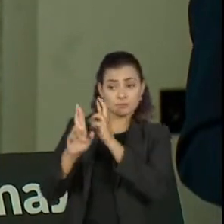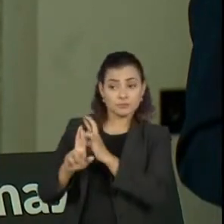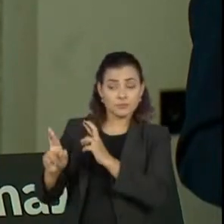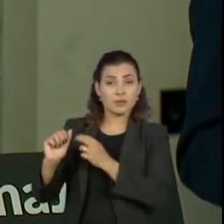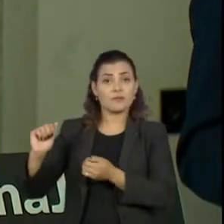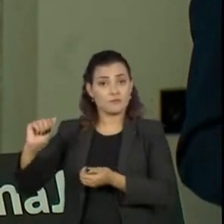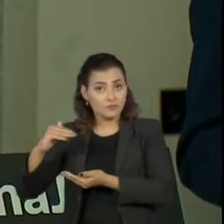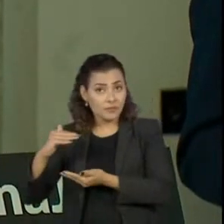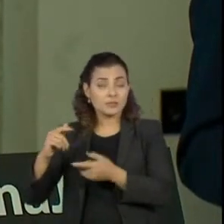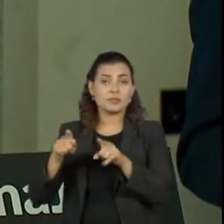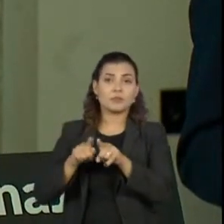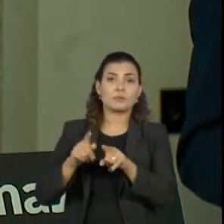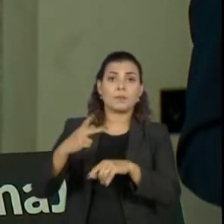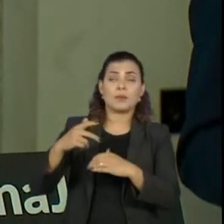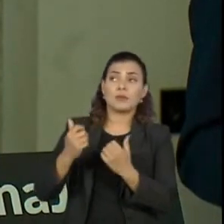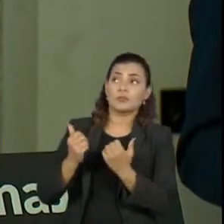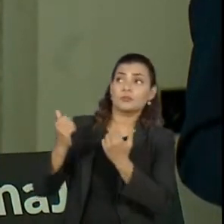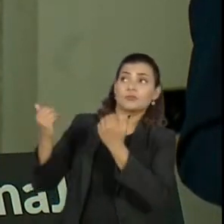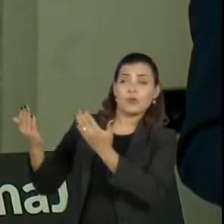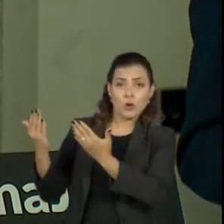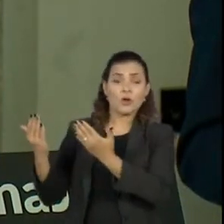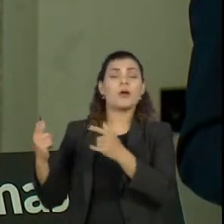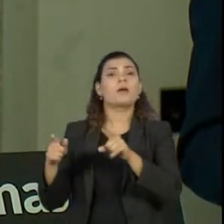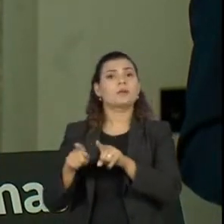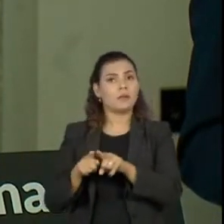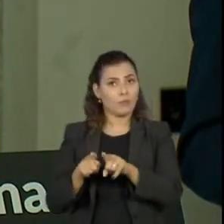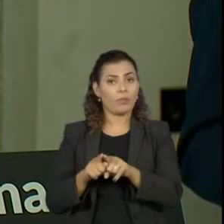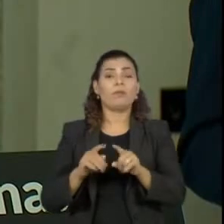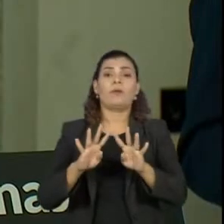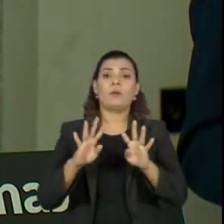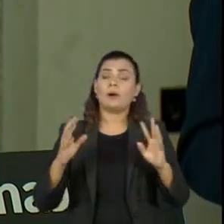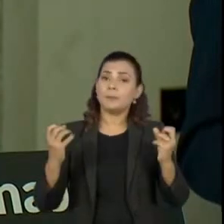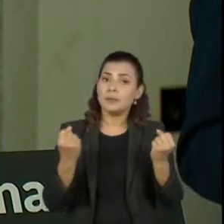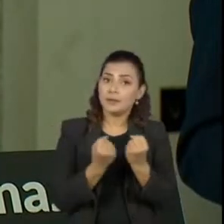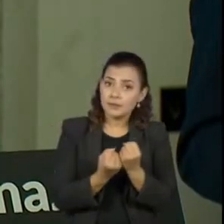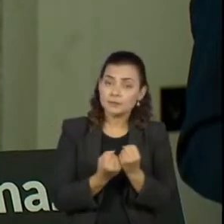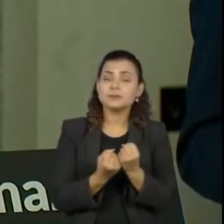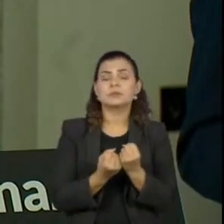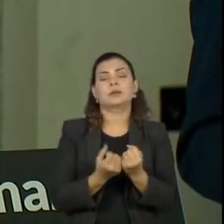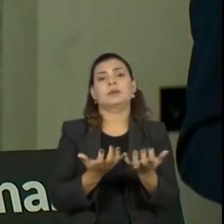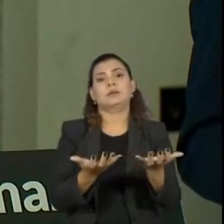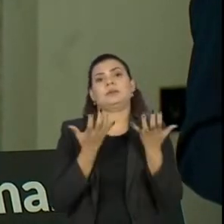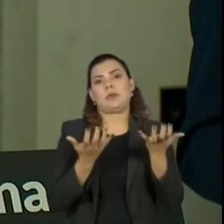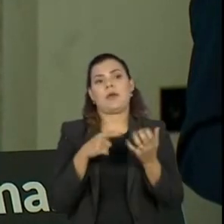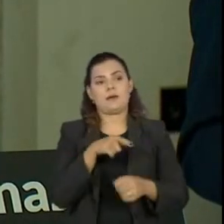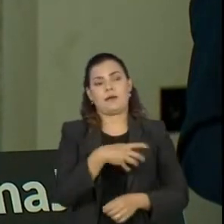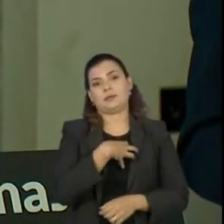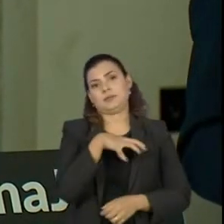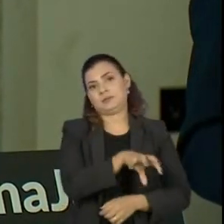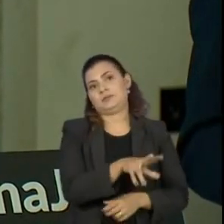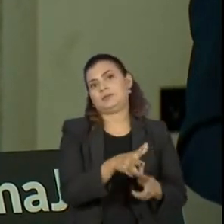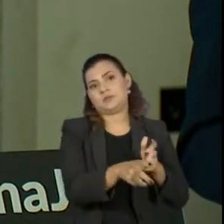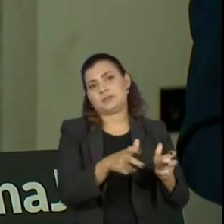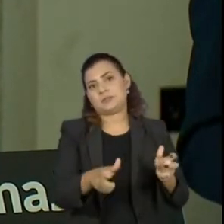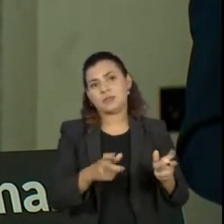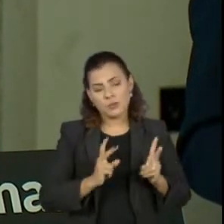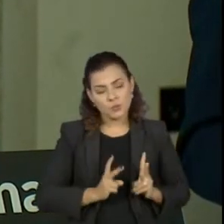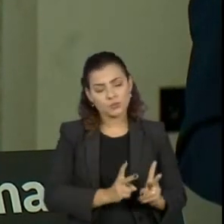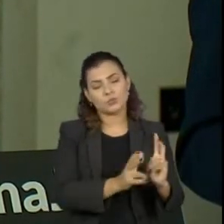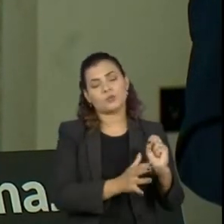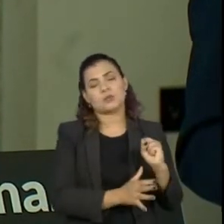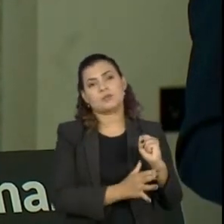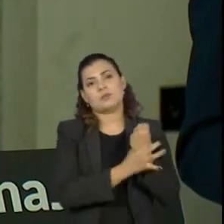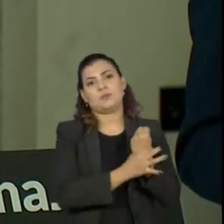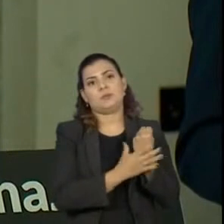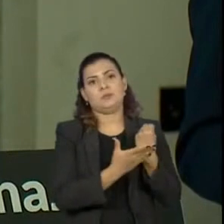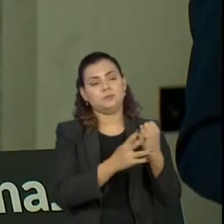as agências regulatórias internacionais e a própria Organização Mundial da Saúde solicita aos produtores que mantenham